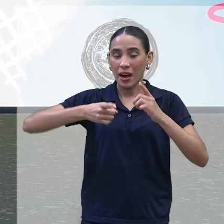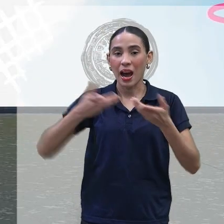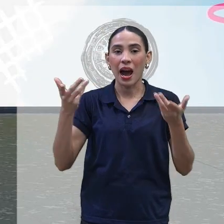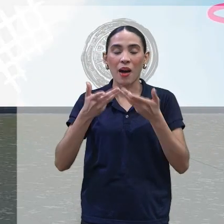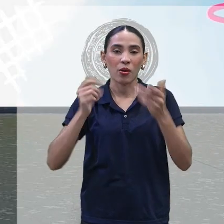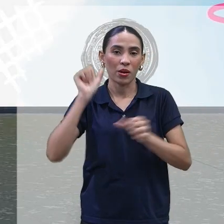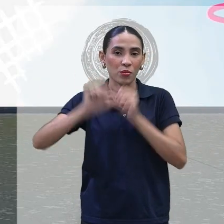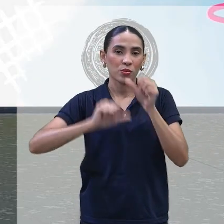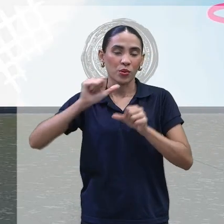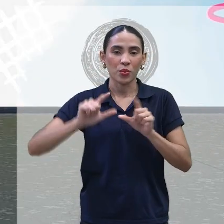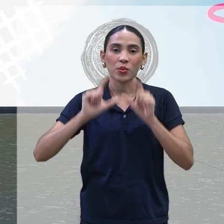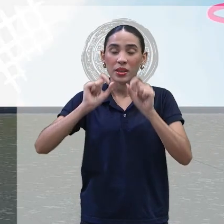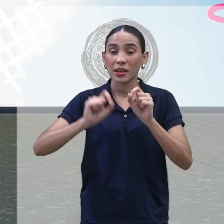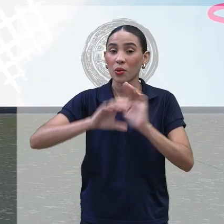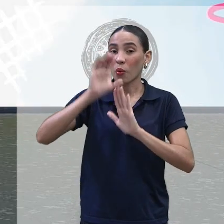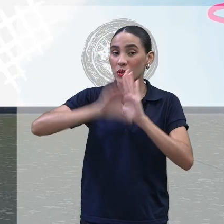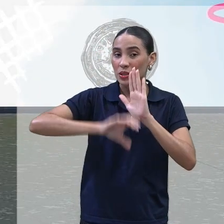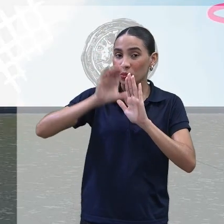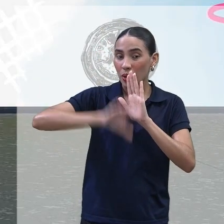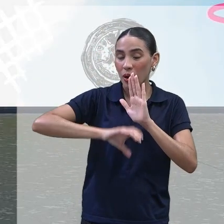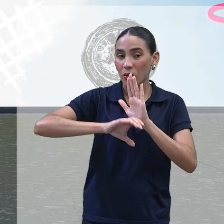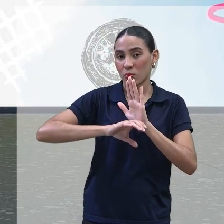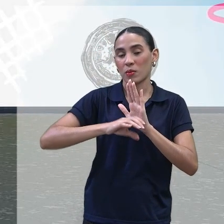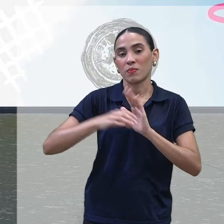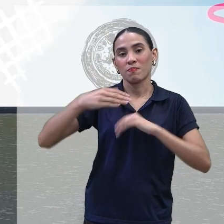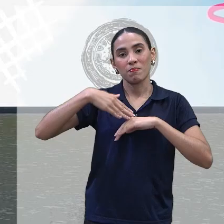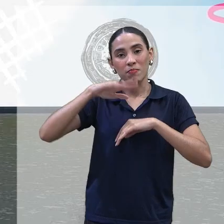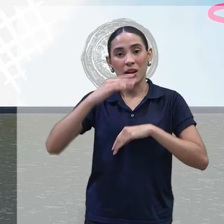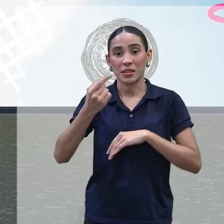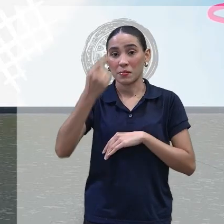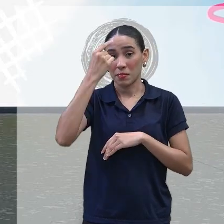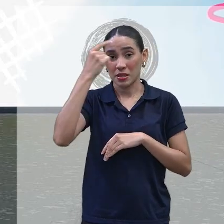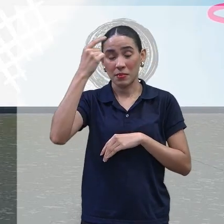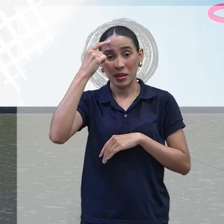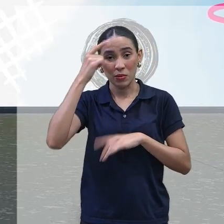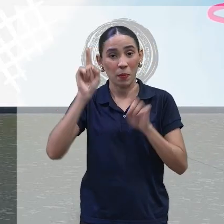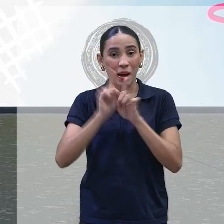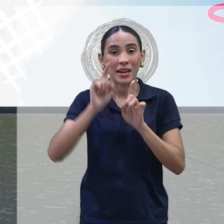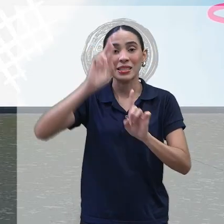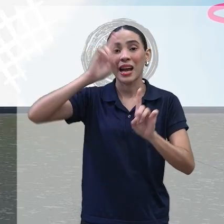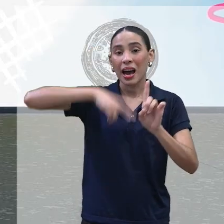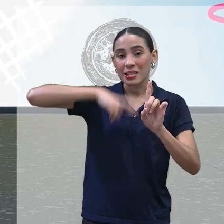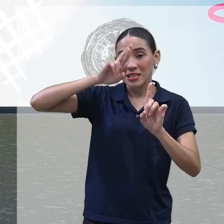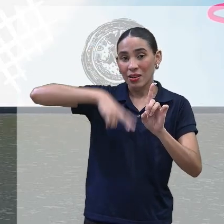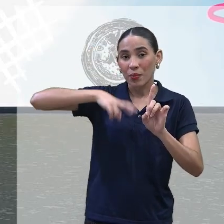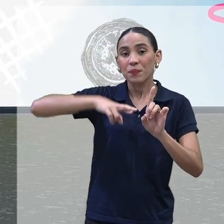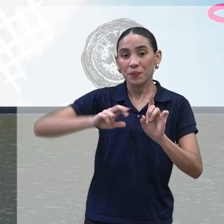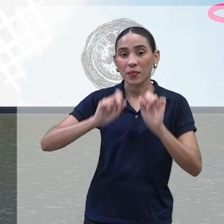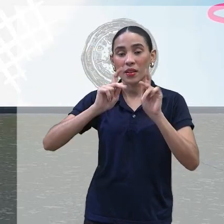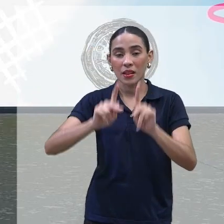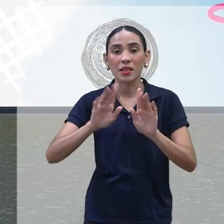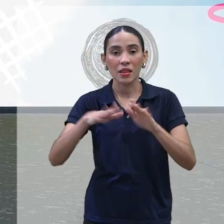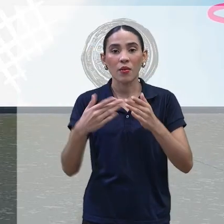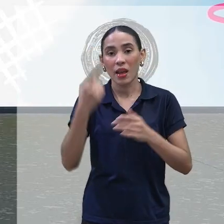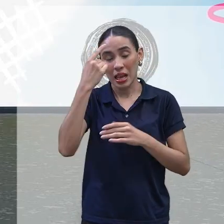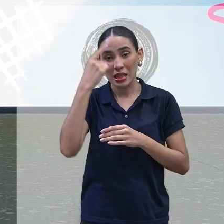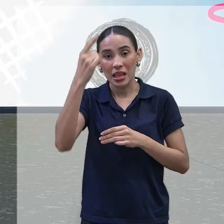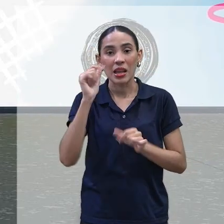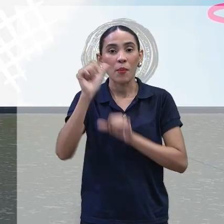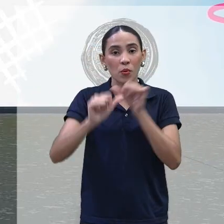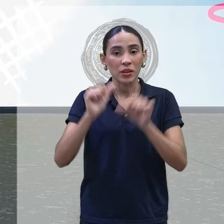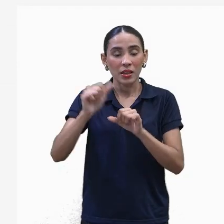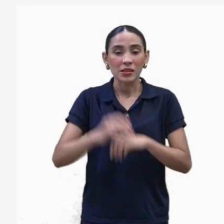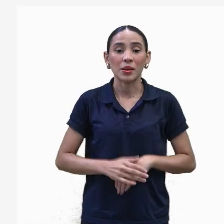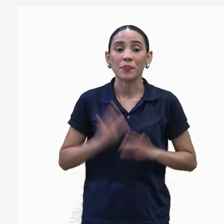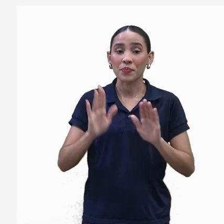abordagem mais do que? Conceitual, mais de pensamento, mais de razão, tá bom? É essa a ideia dessa mudança aí.